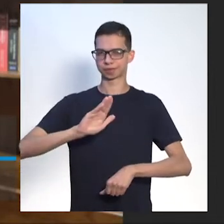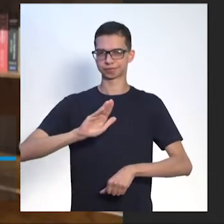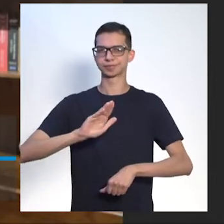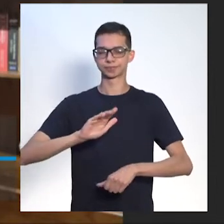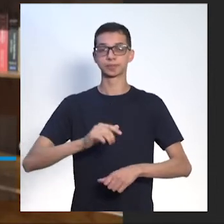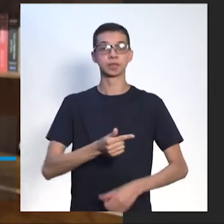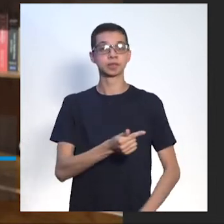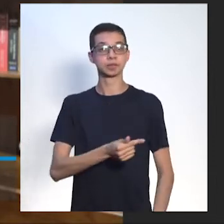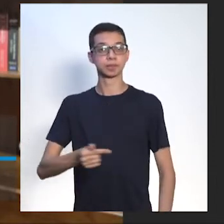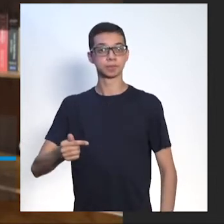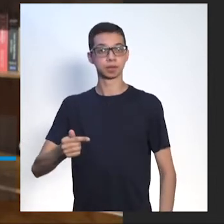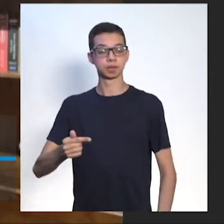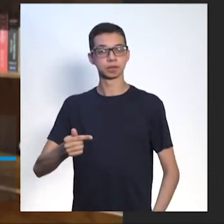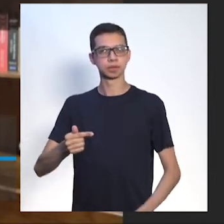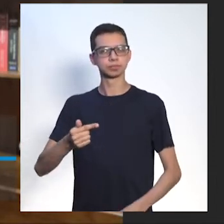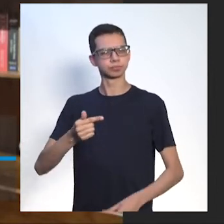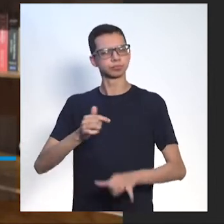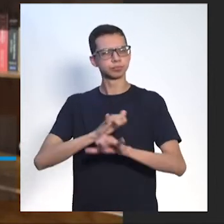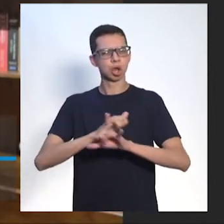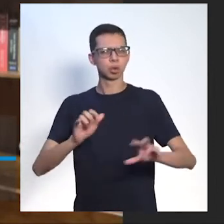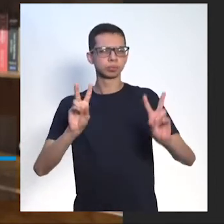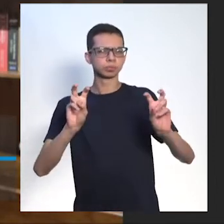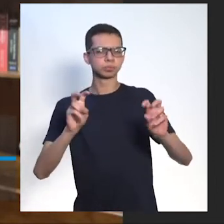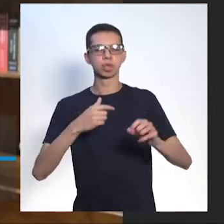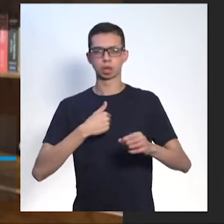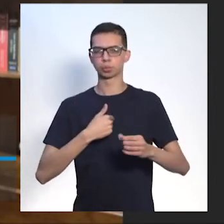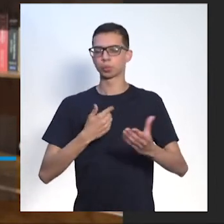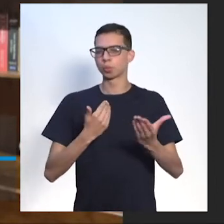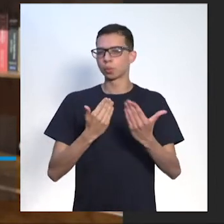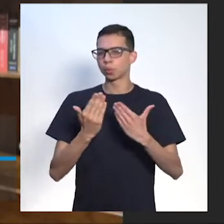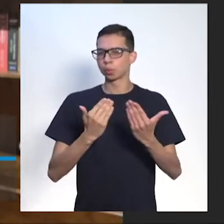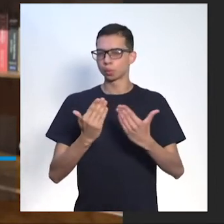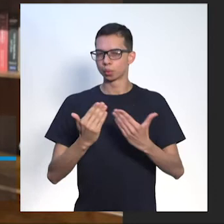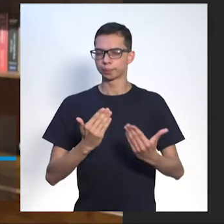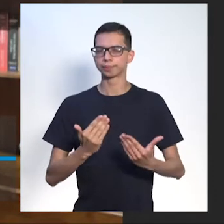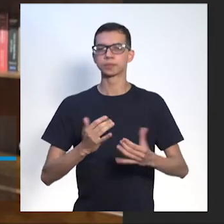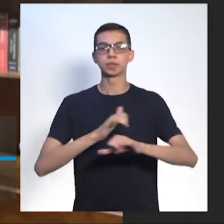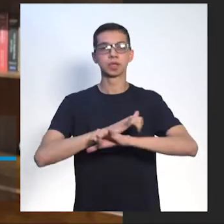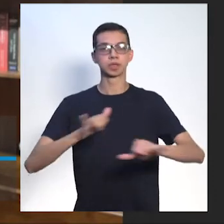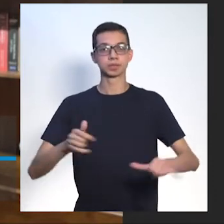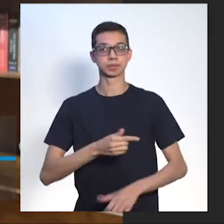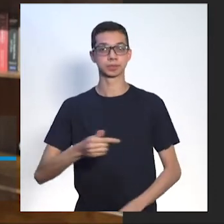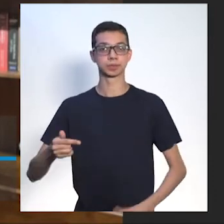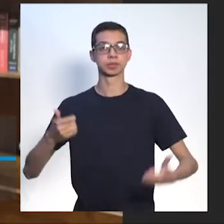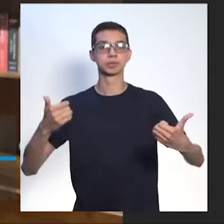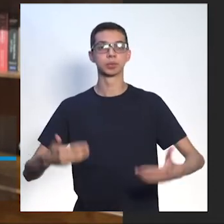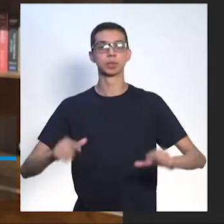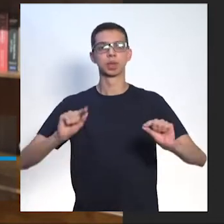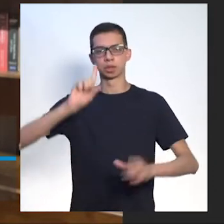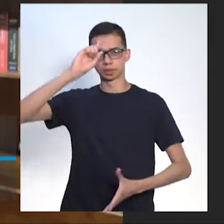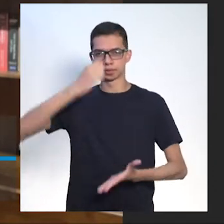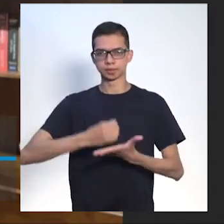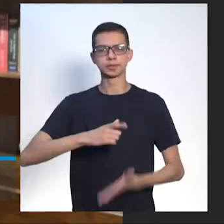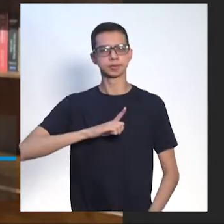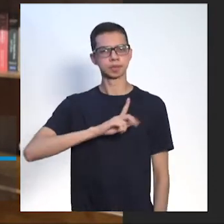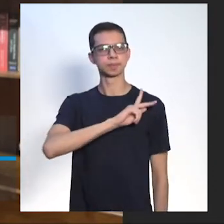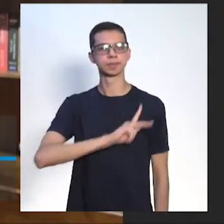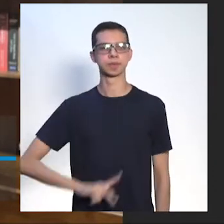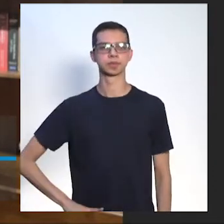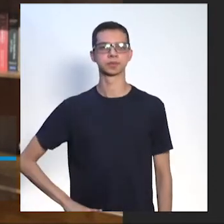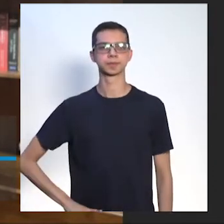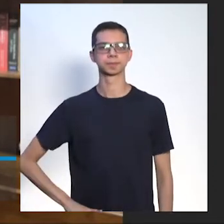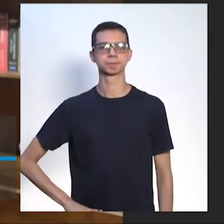essa semana. Essa semana saiu uma notícia que tinha tido a decisão presidencial